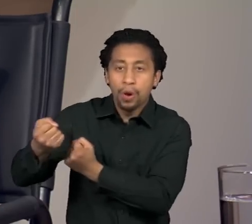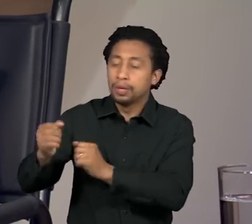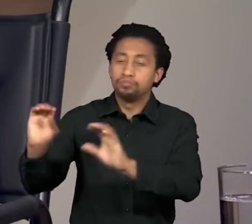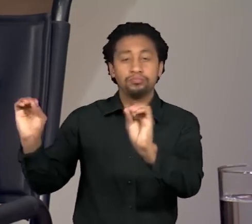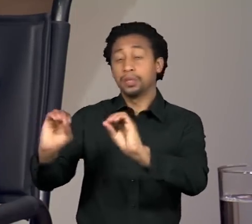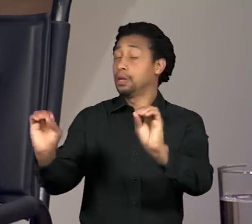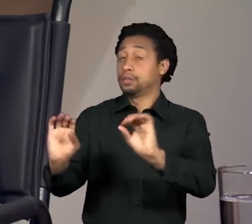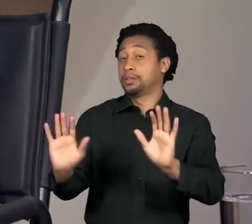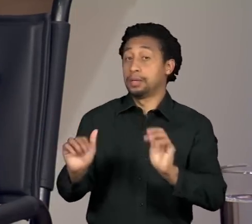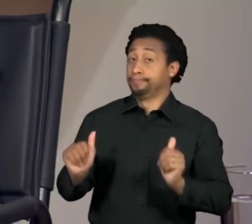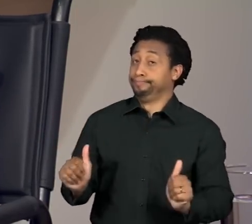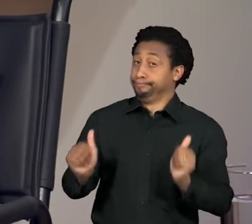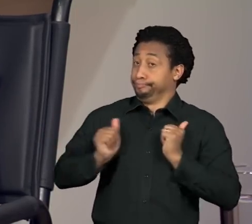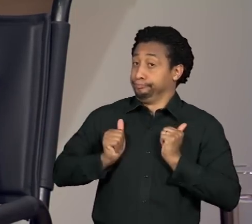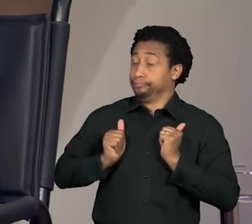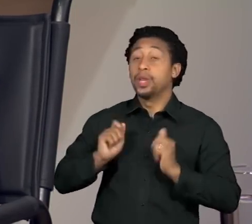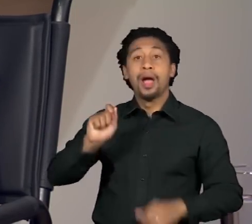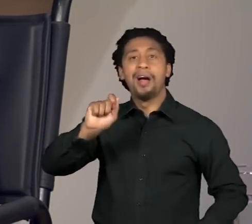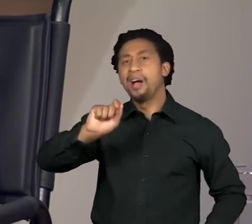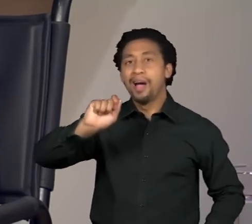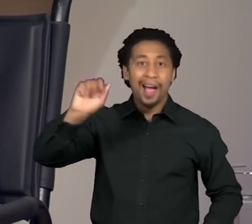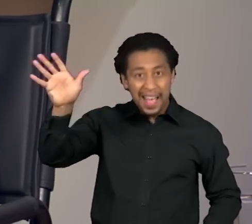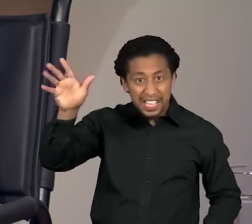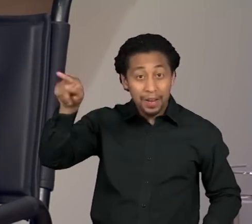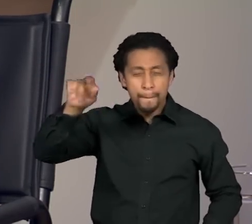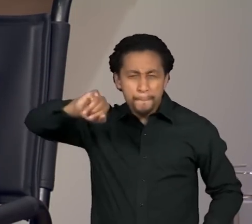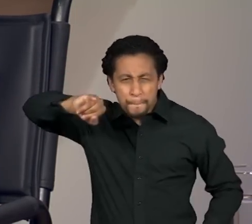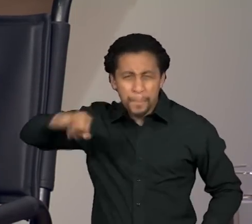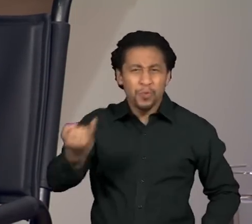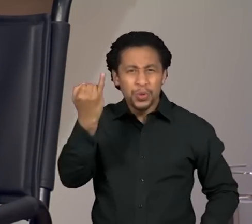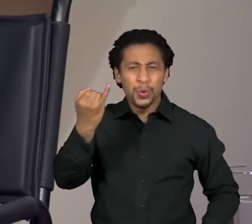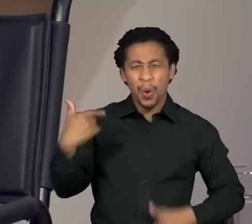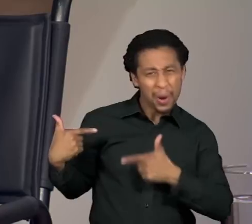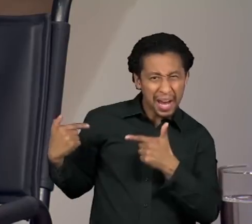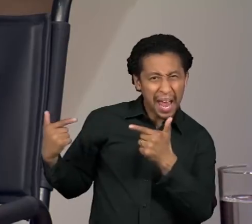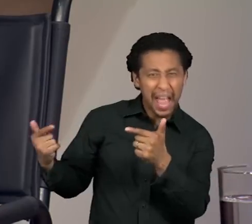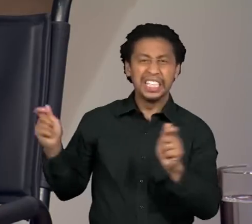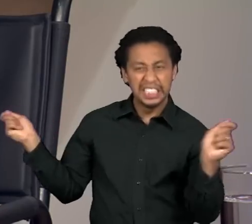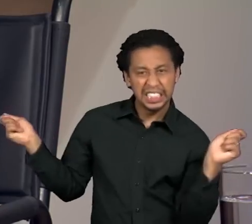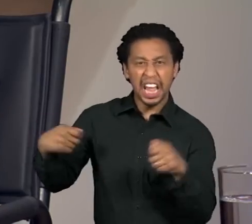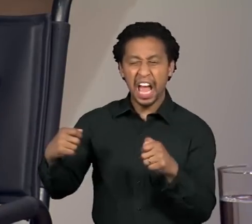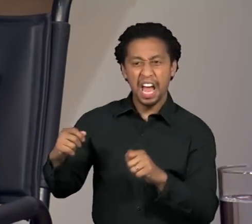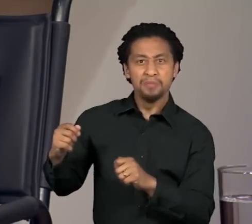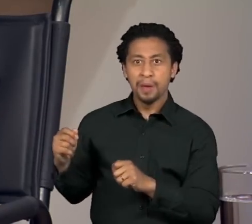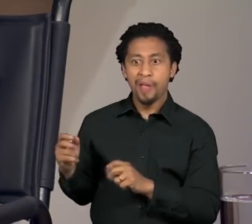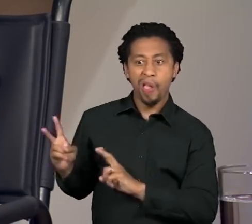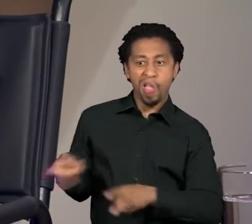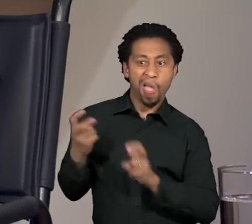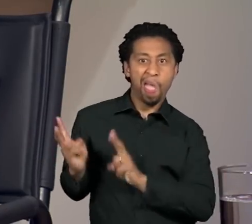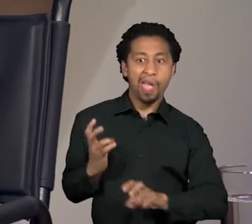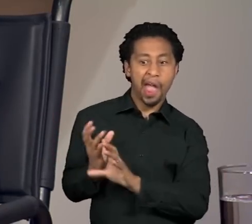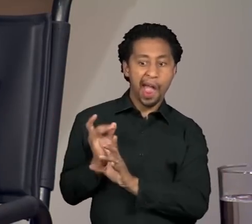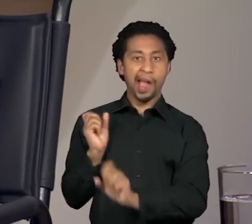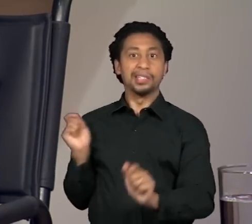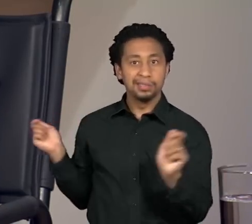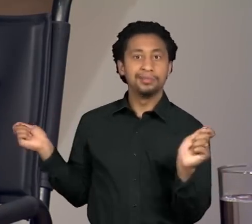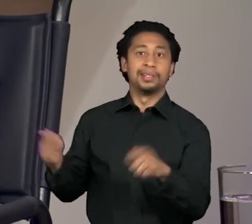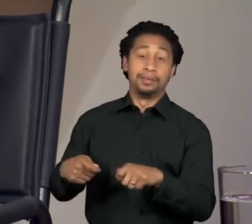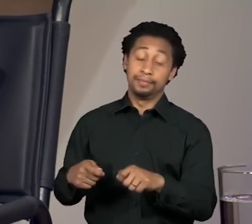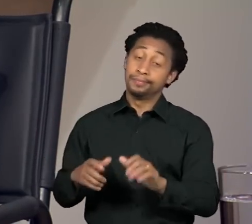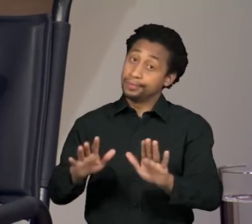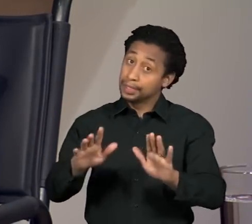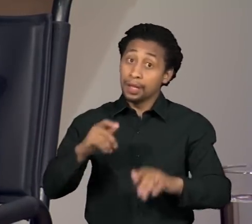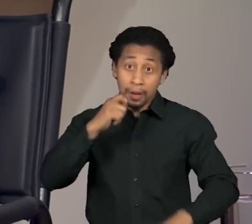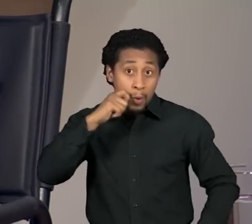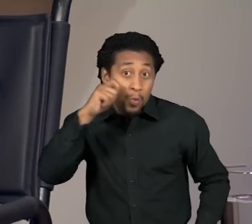A Índia, que tem se beneficiado muito do conflito. E a gente tem que lembrar também que a Ucrânia é